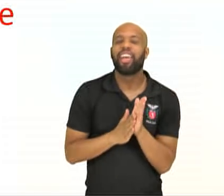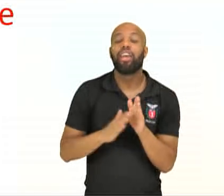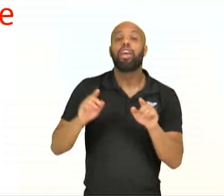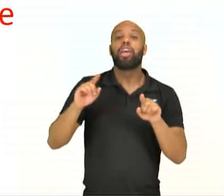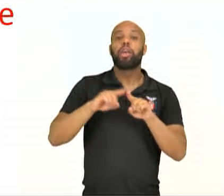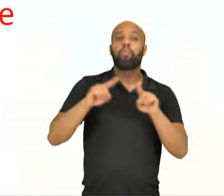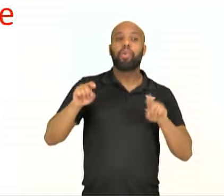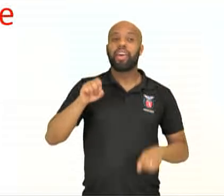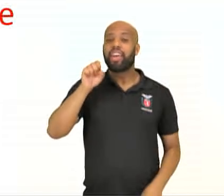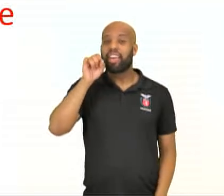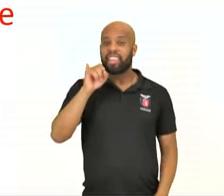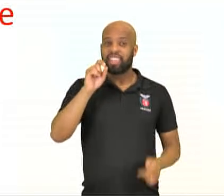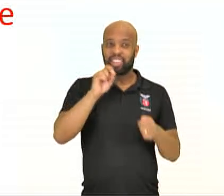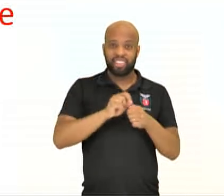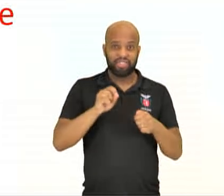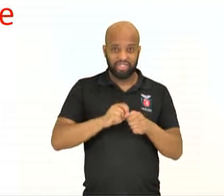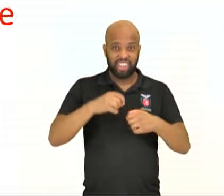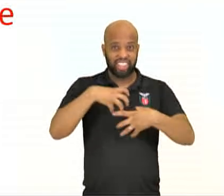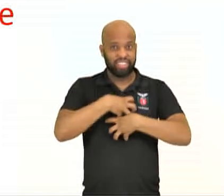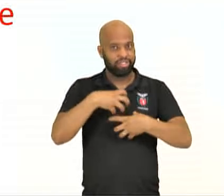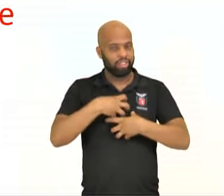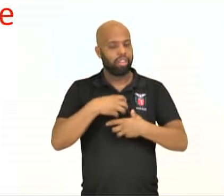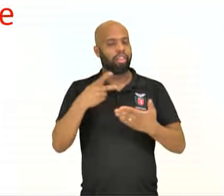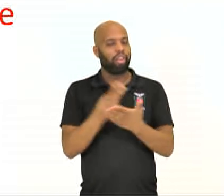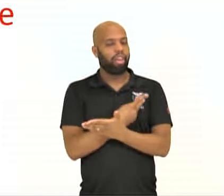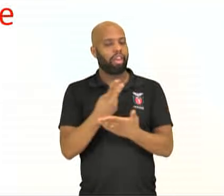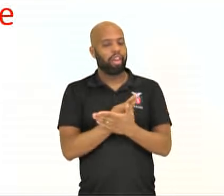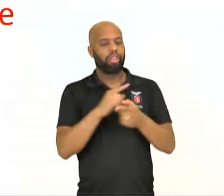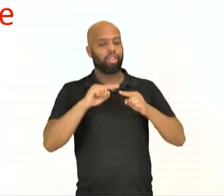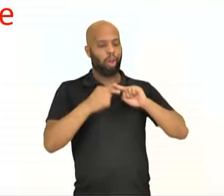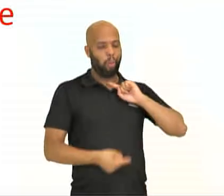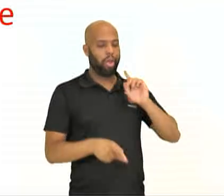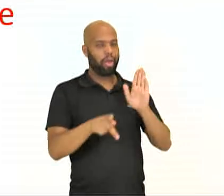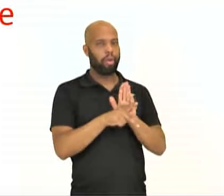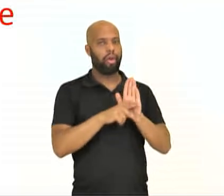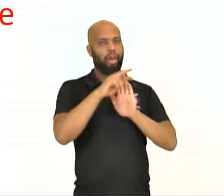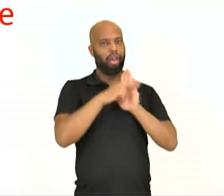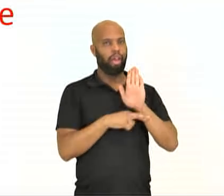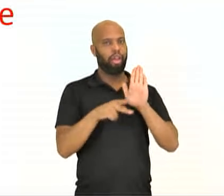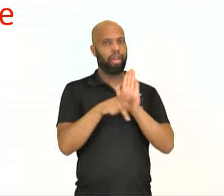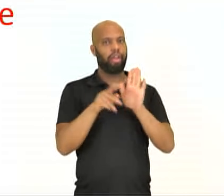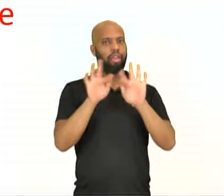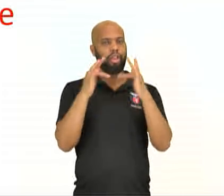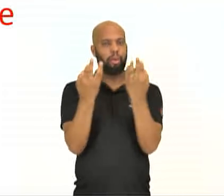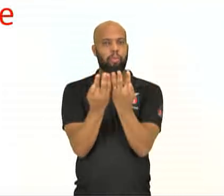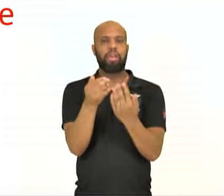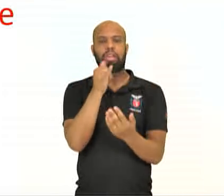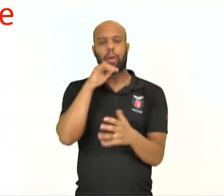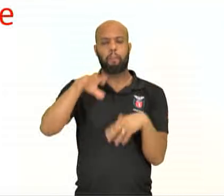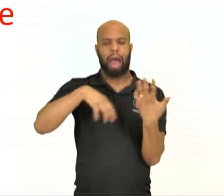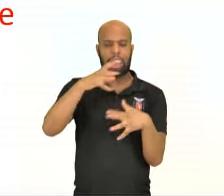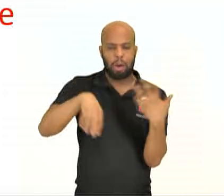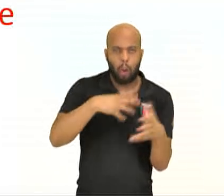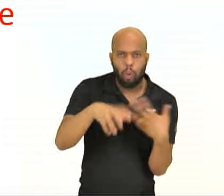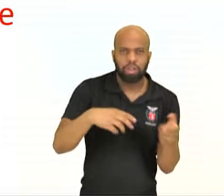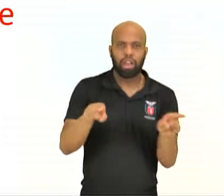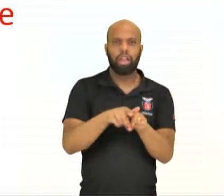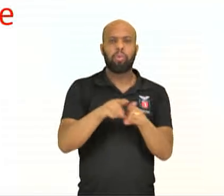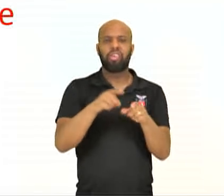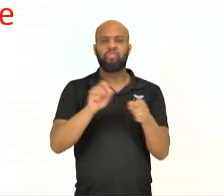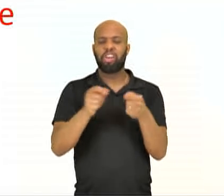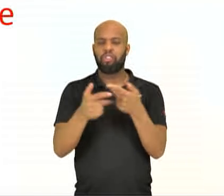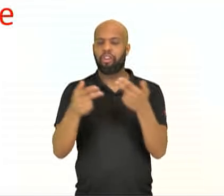Mas quando age em desacordo com as convenções da família, faz bagunça e traquinagens,